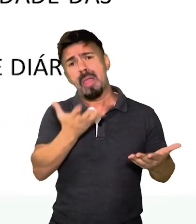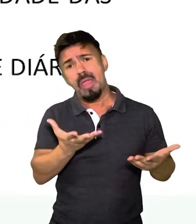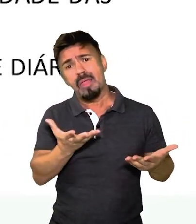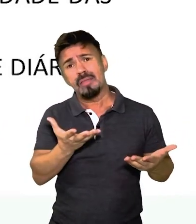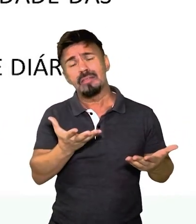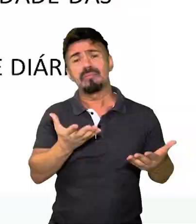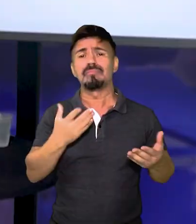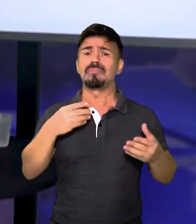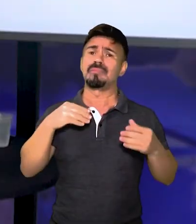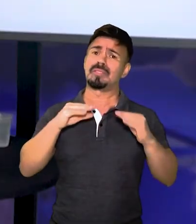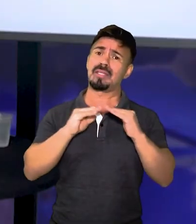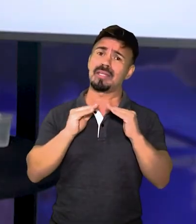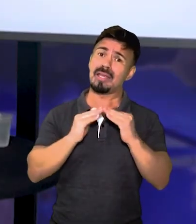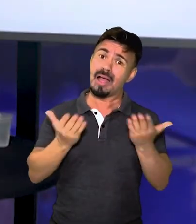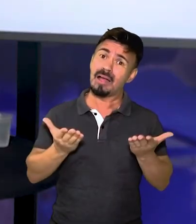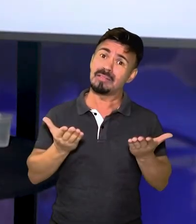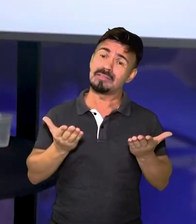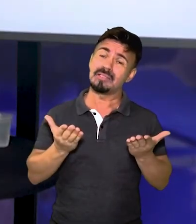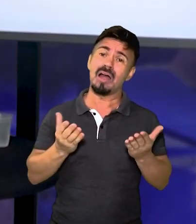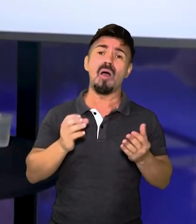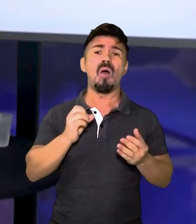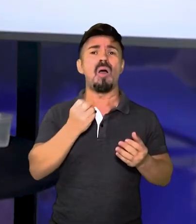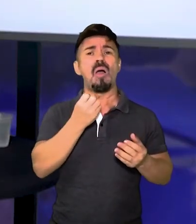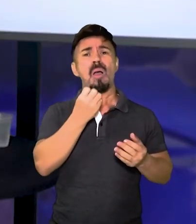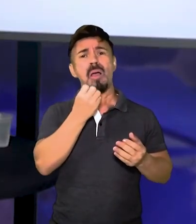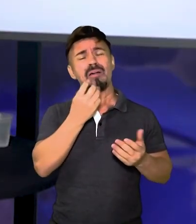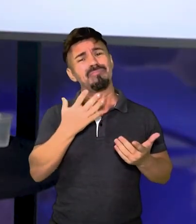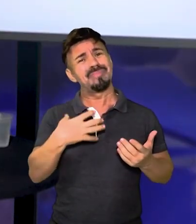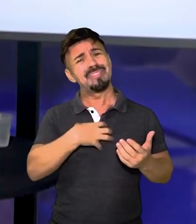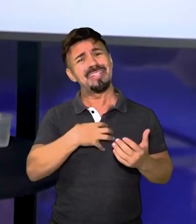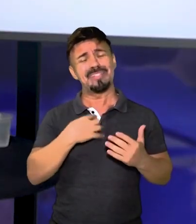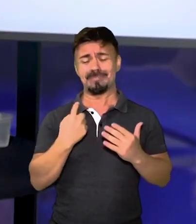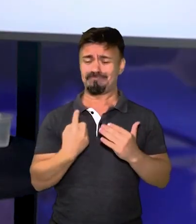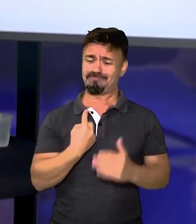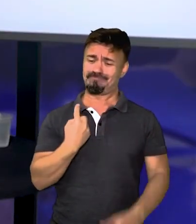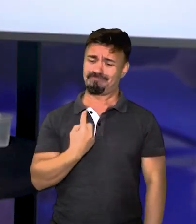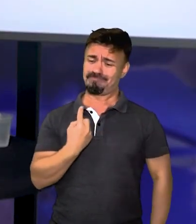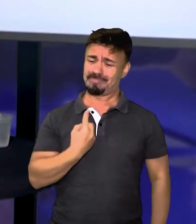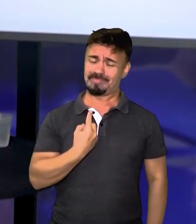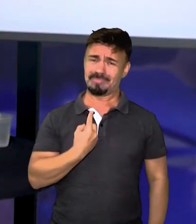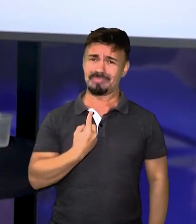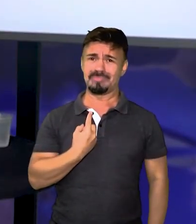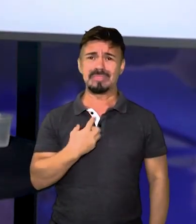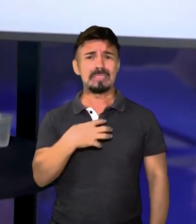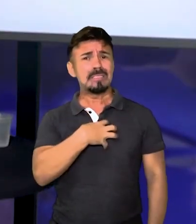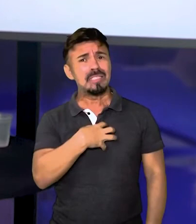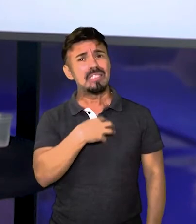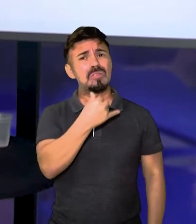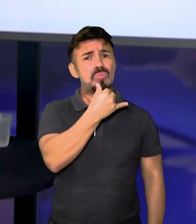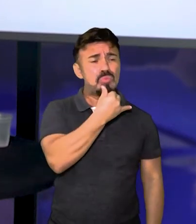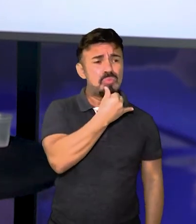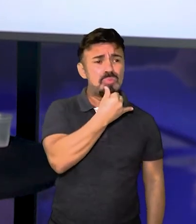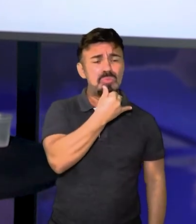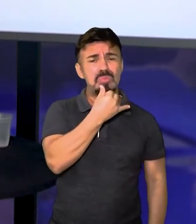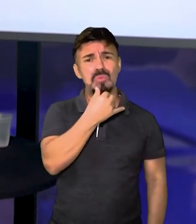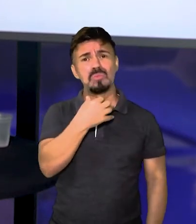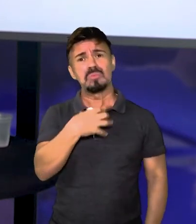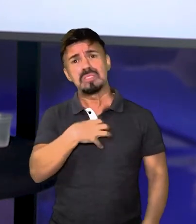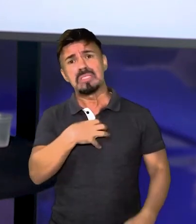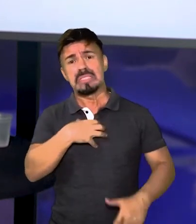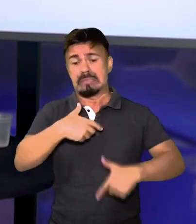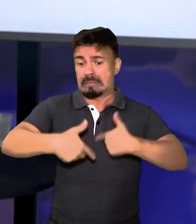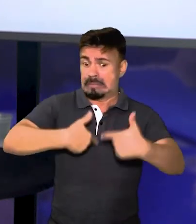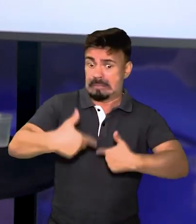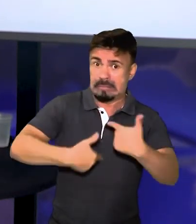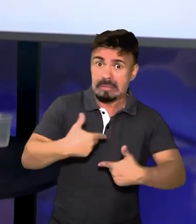está se sentindo. Tem pessoas que se sentem bem, porque está em casa. Tem pessoas que se sentem sozinhos, tem pessoas que estão tristes,